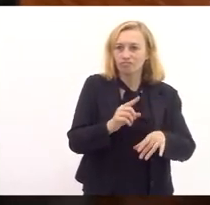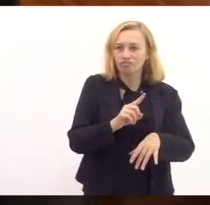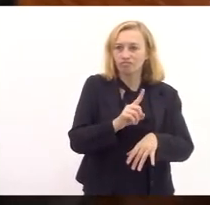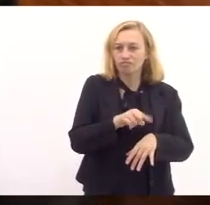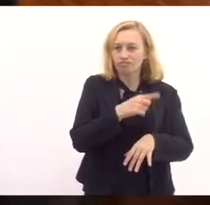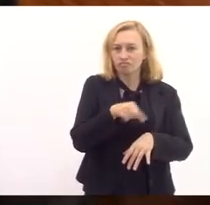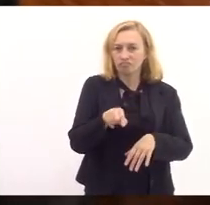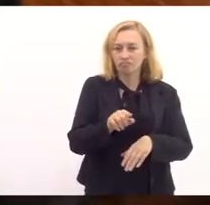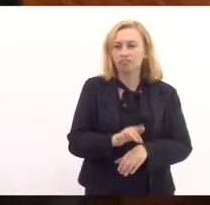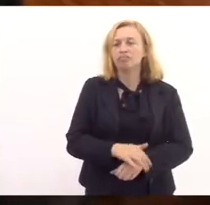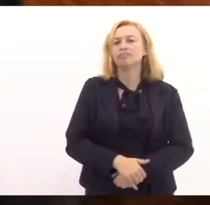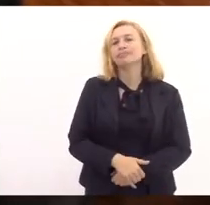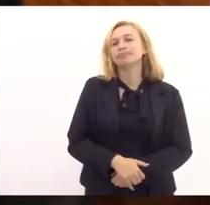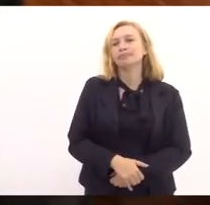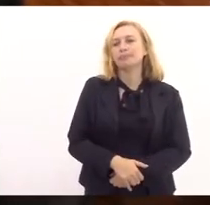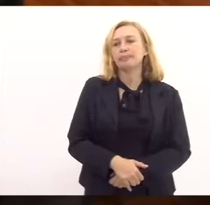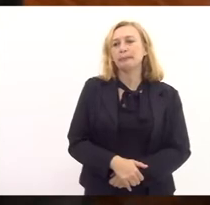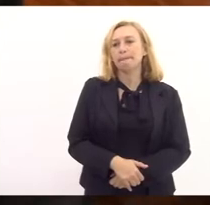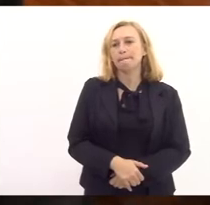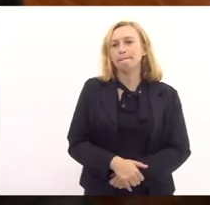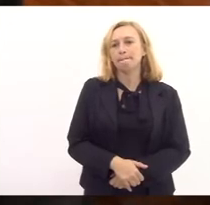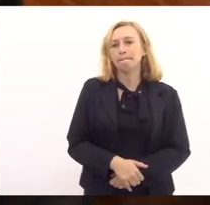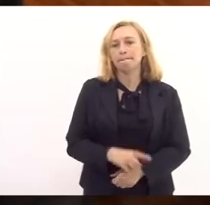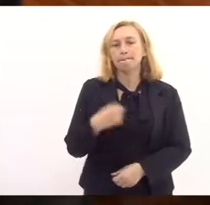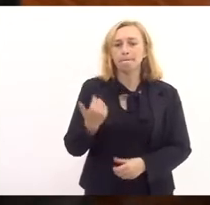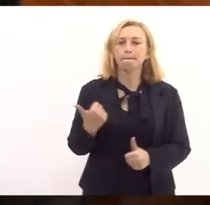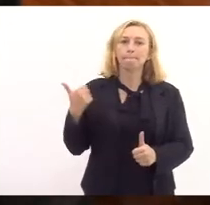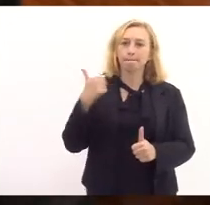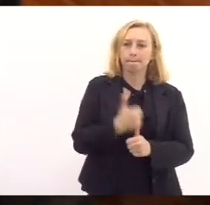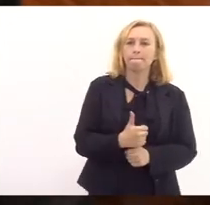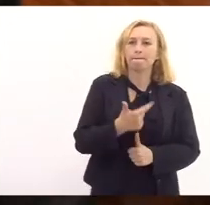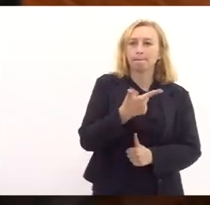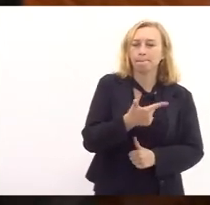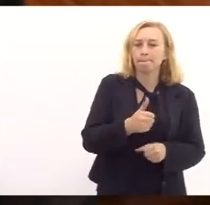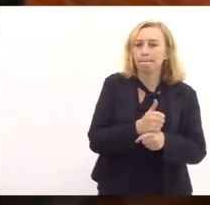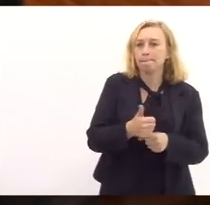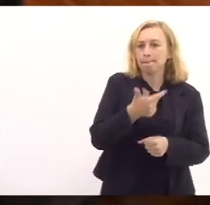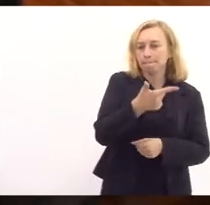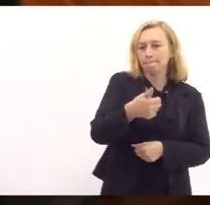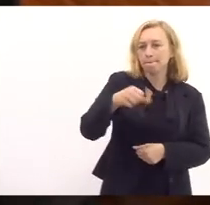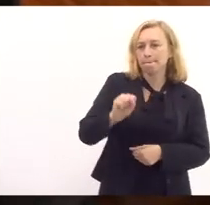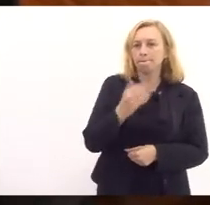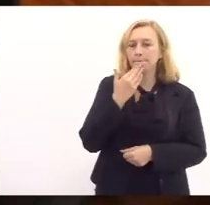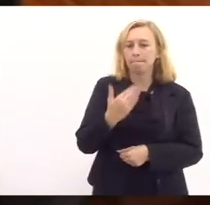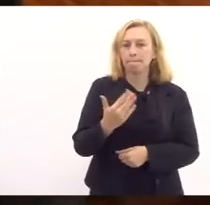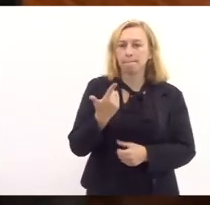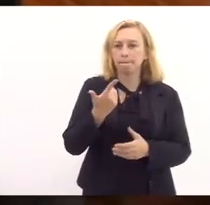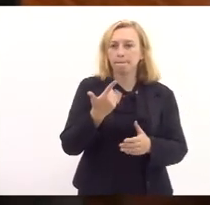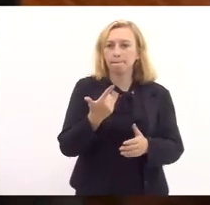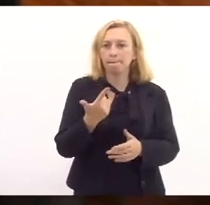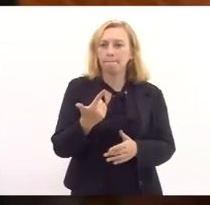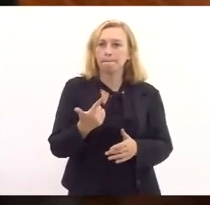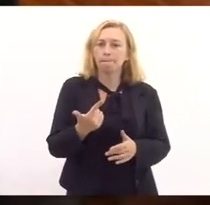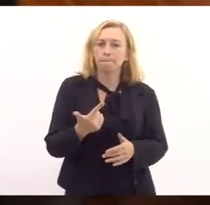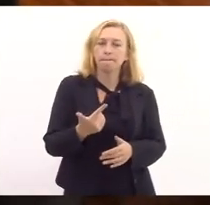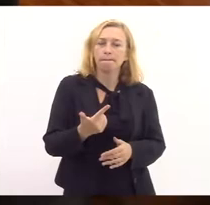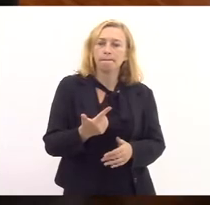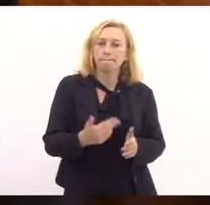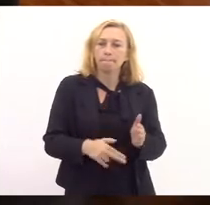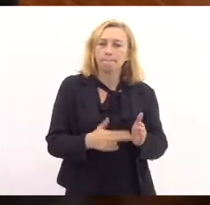não foi realizado. Desde que nós assumimos, em 2018, a gente já pediu duas vezes autorização para o concurso, e o